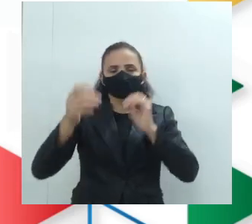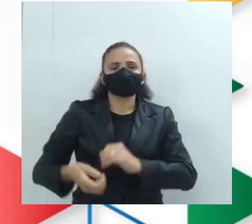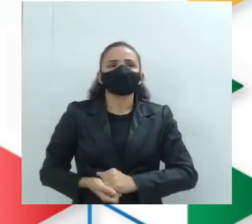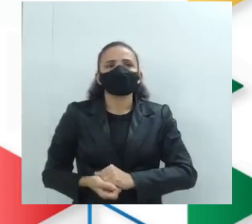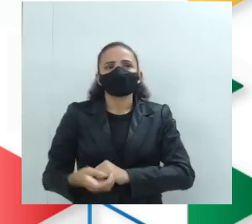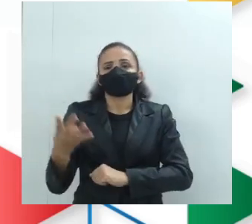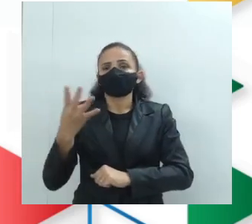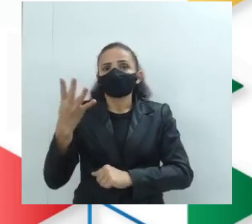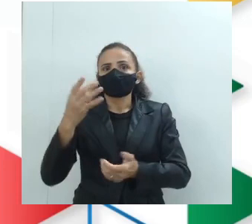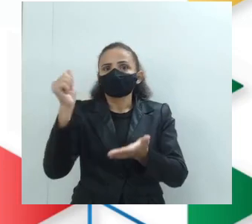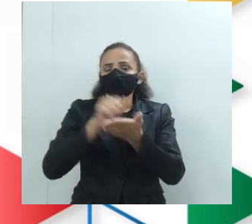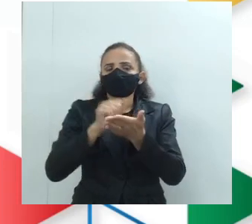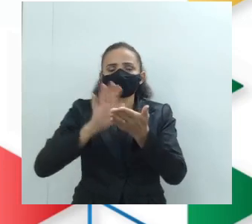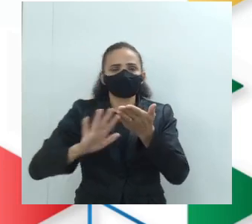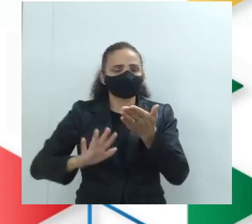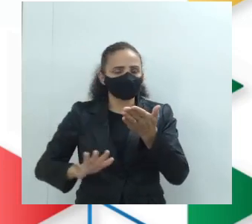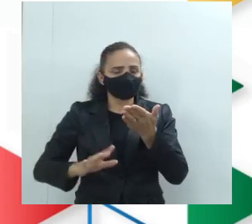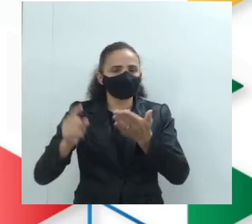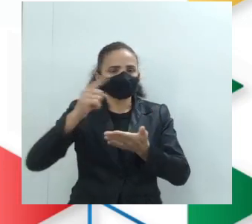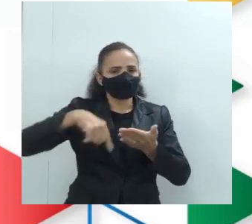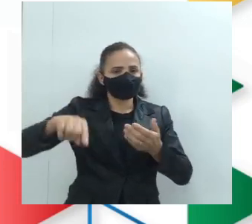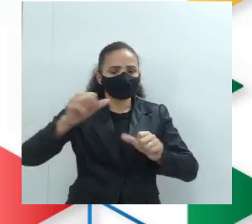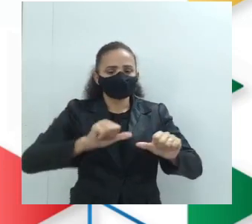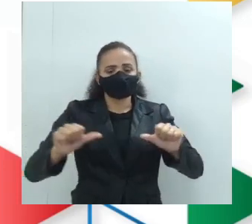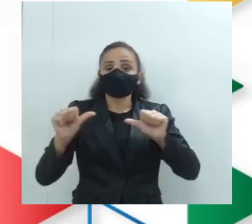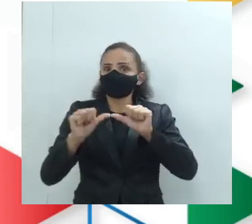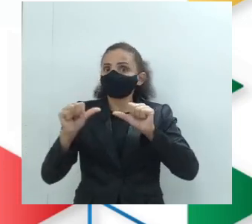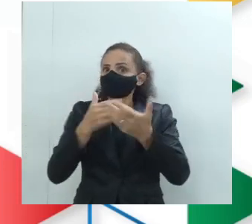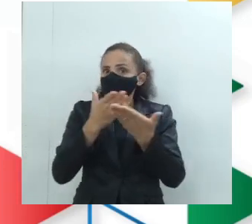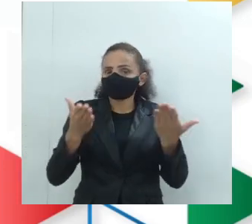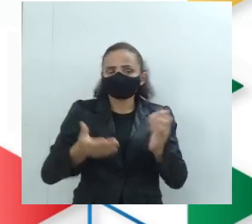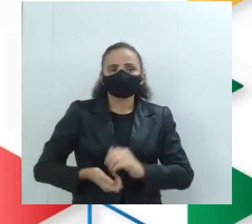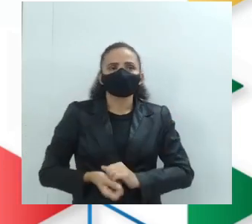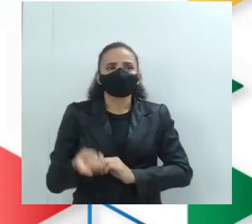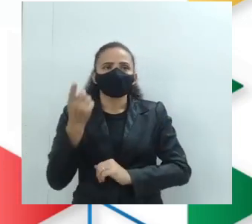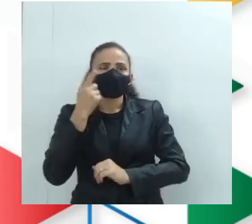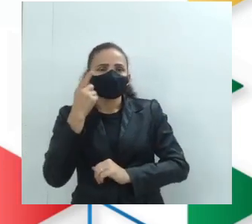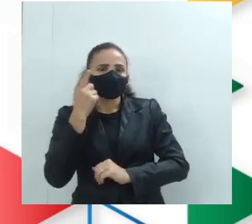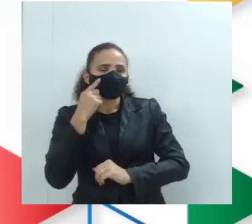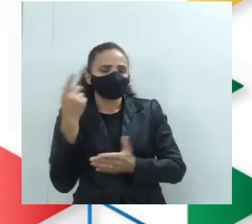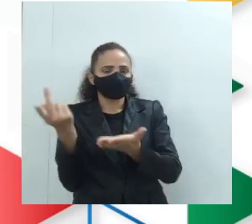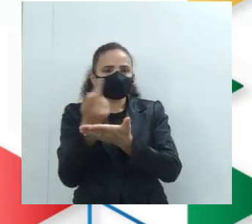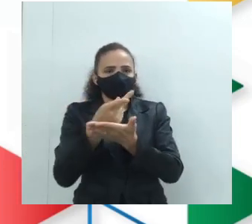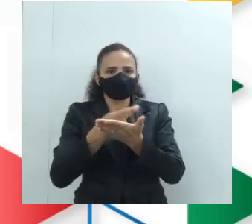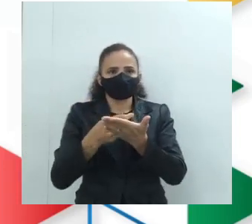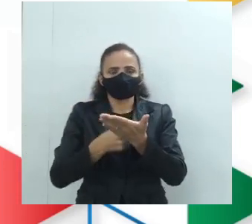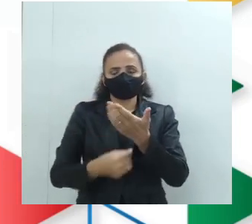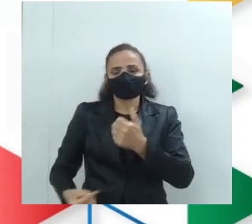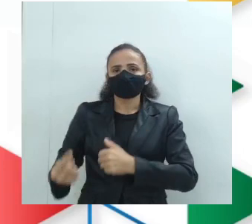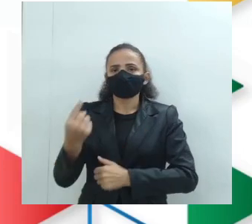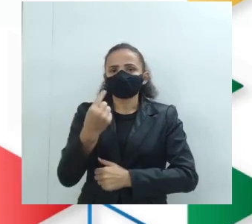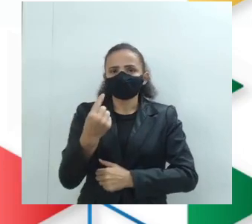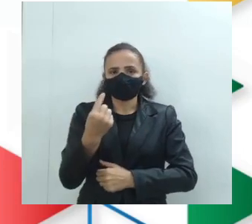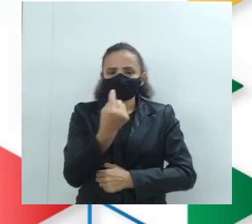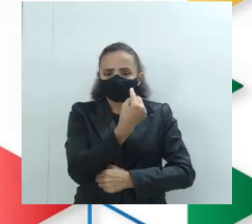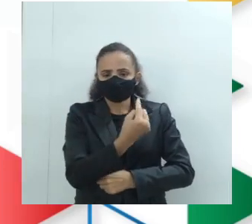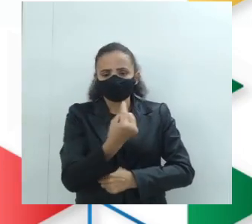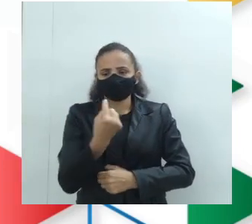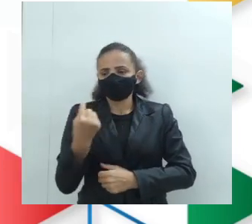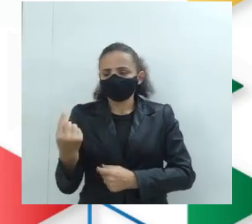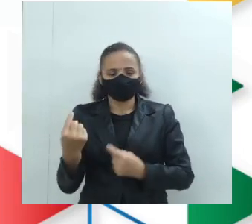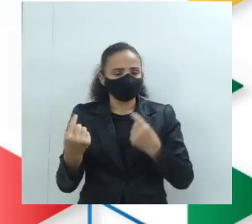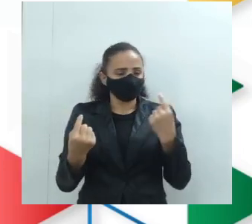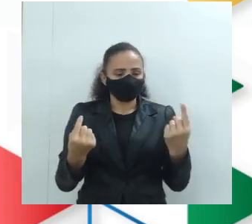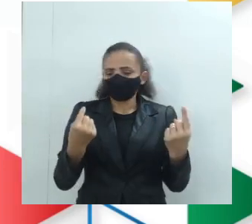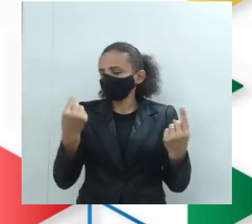para a quarta questão que a gente tem sobre simetria. Observa a figura aí. A figura 1 e a figura 2 são simétricas. Eles